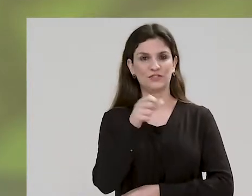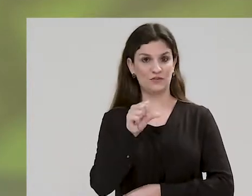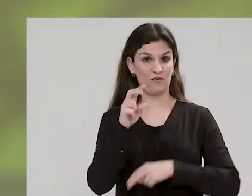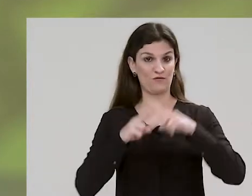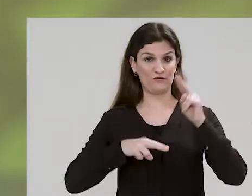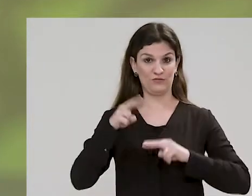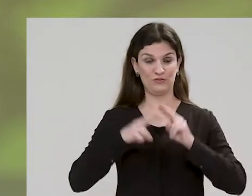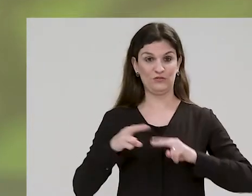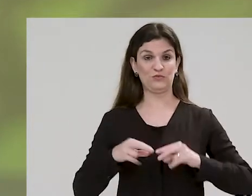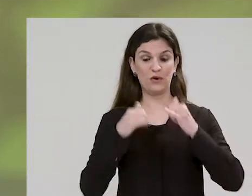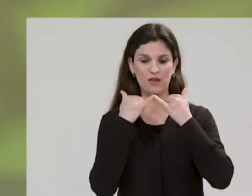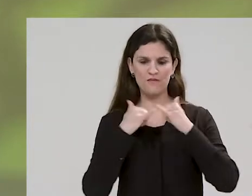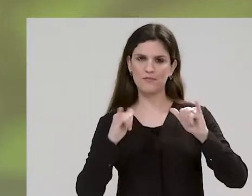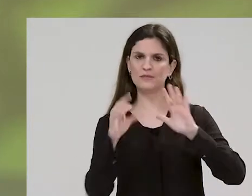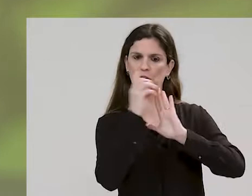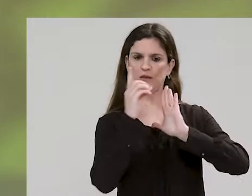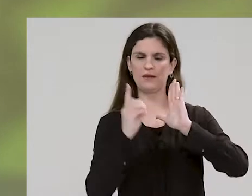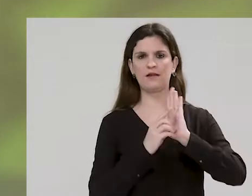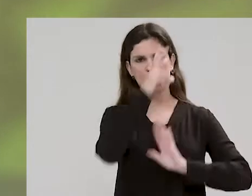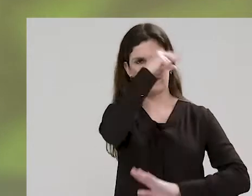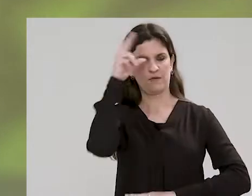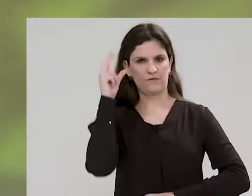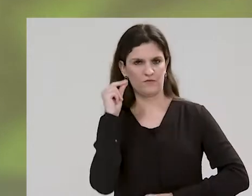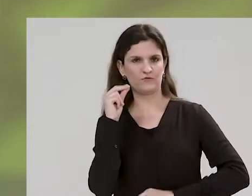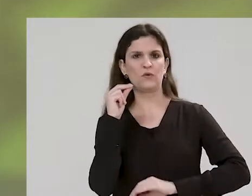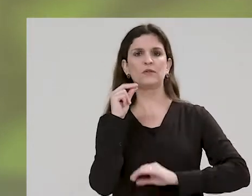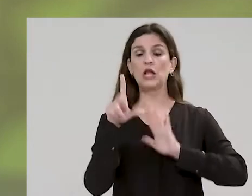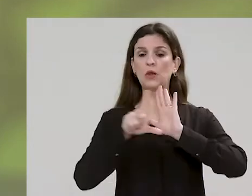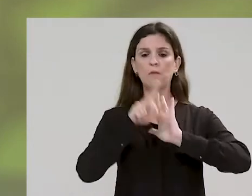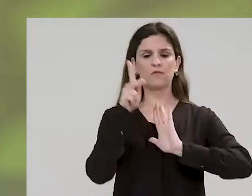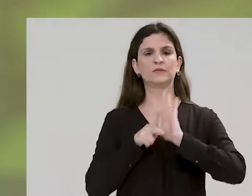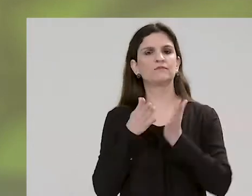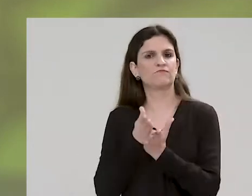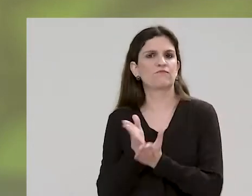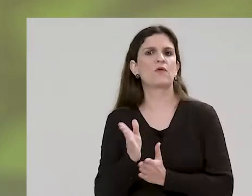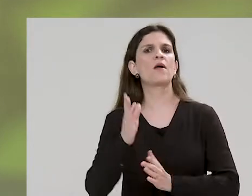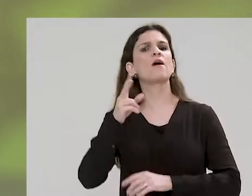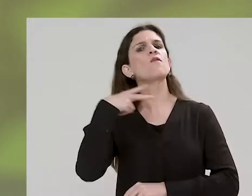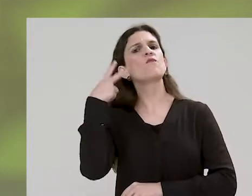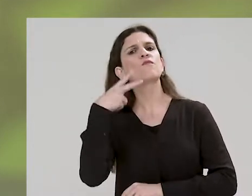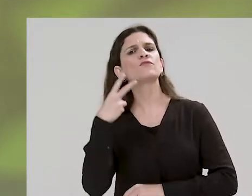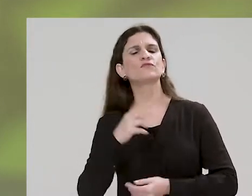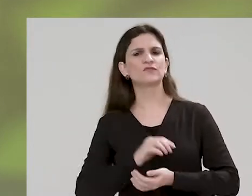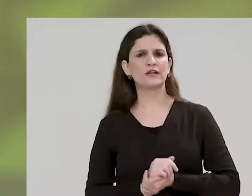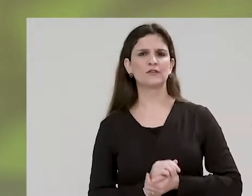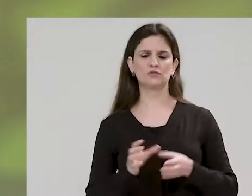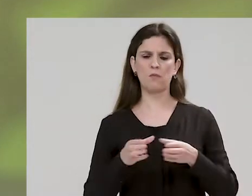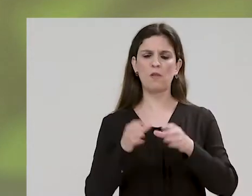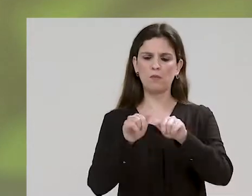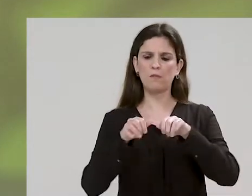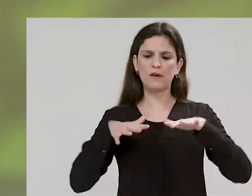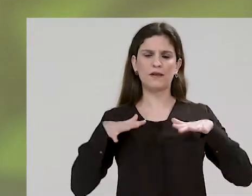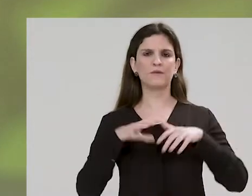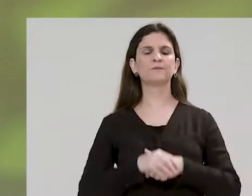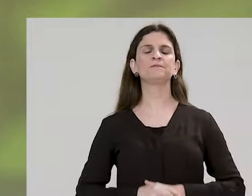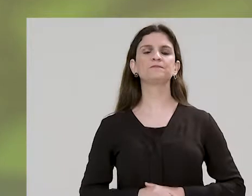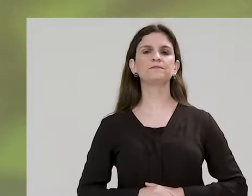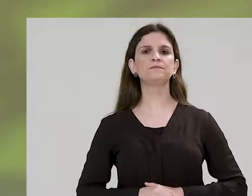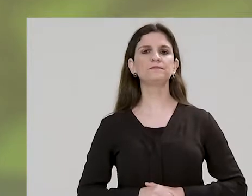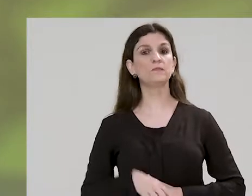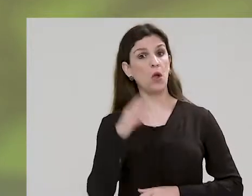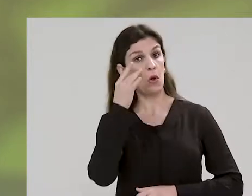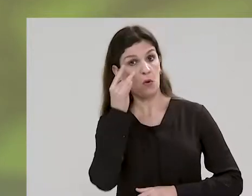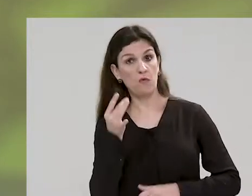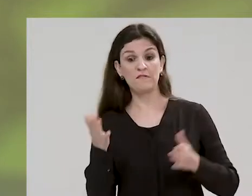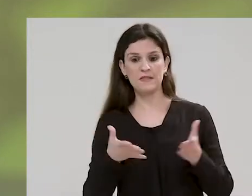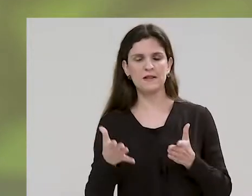de junho, conforme decreto publicado pela Prefeitura e projeto de lei aprovado pelos vereadores em plenário. Confira agora